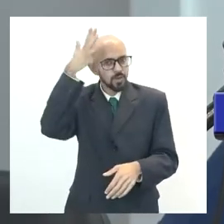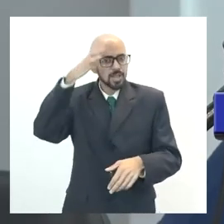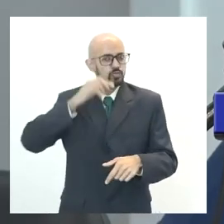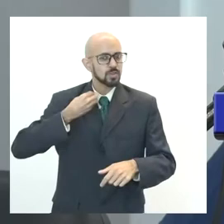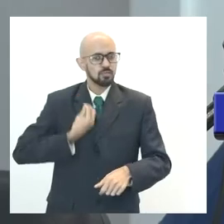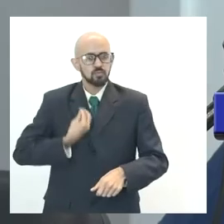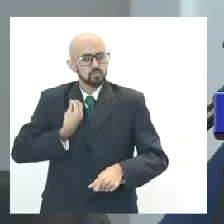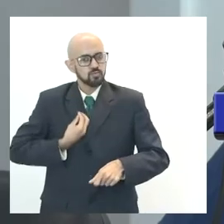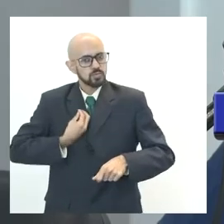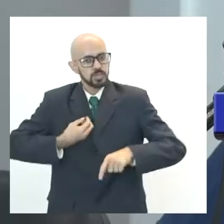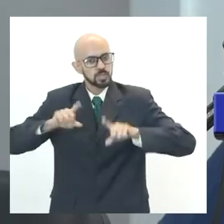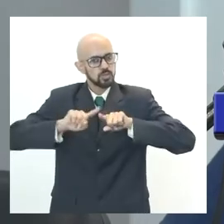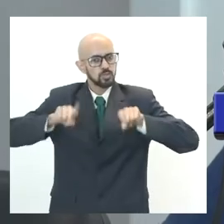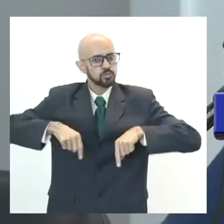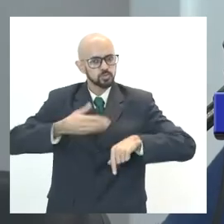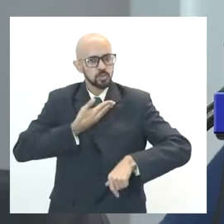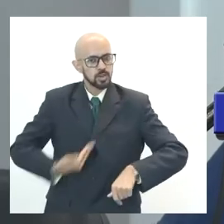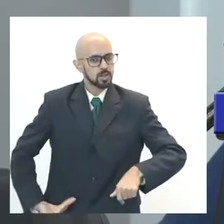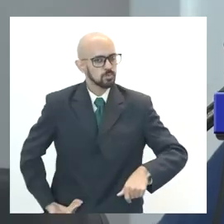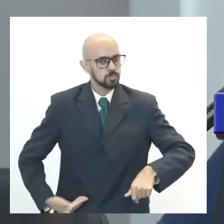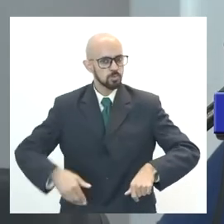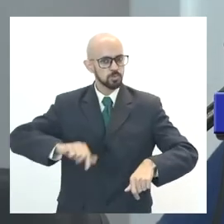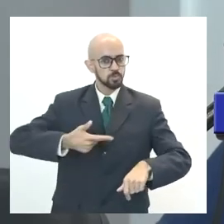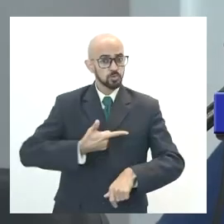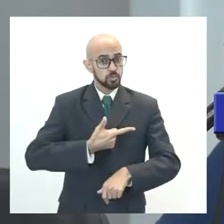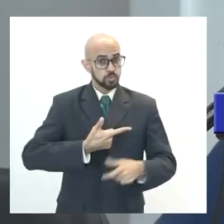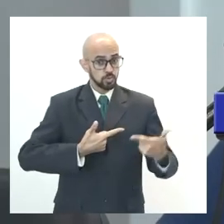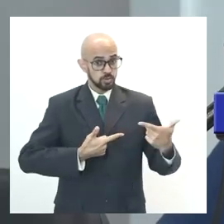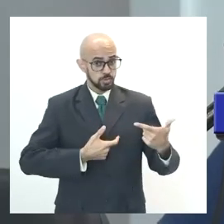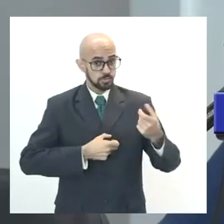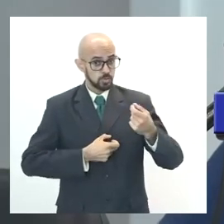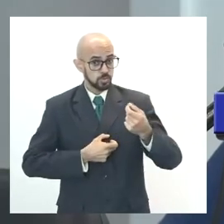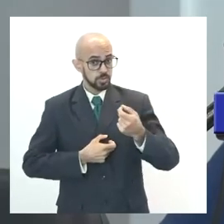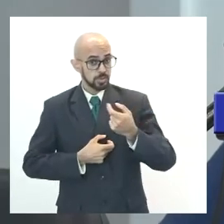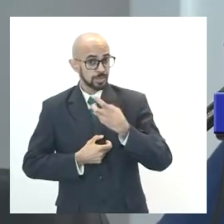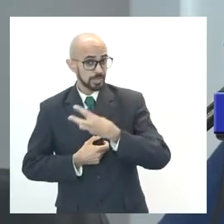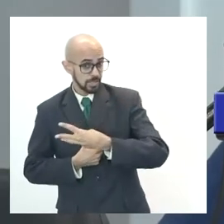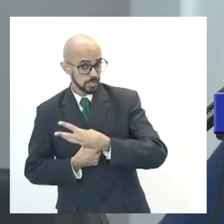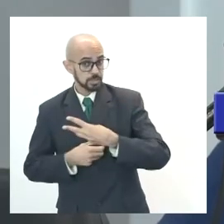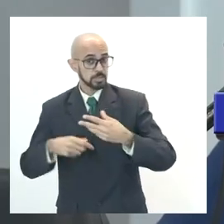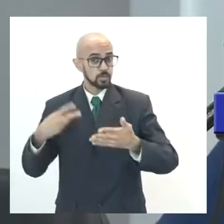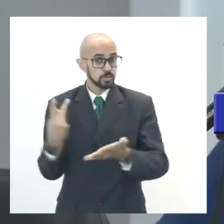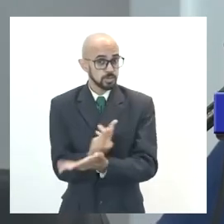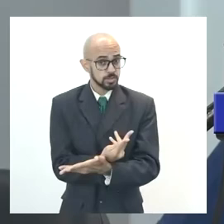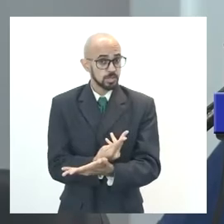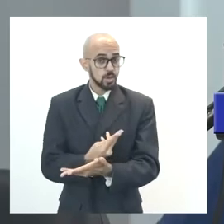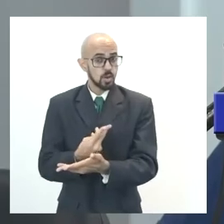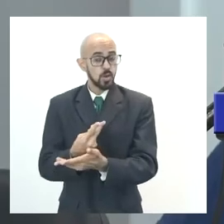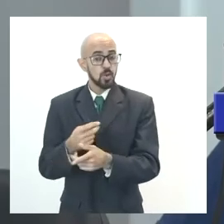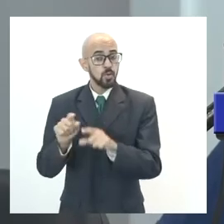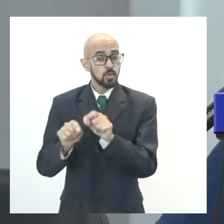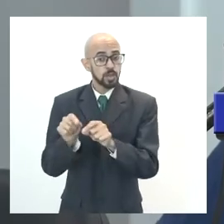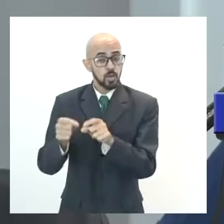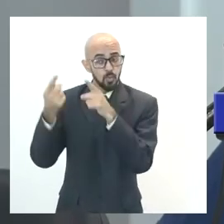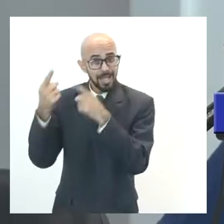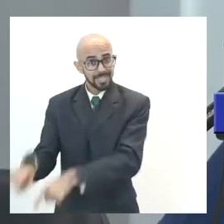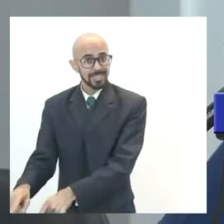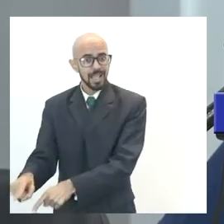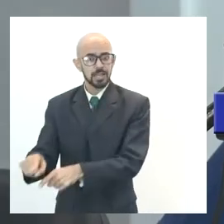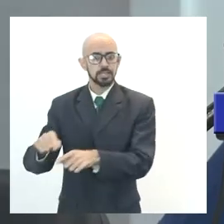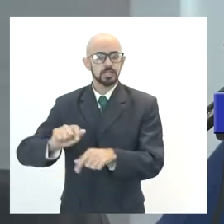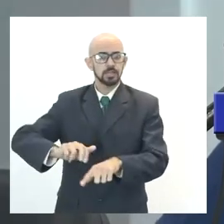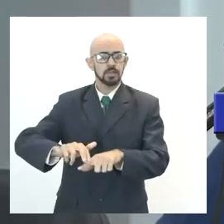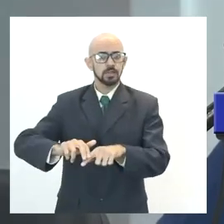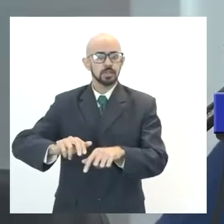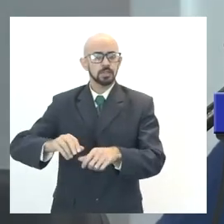trabalhador do servidor público em 2003 por exemplo um golpe bem acentuado na Previdência nós ficamos na